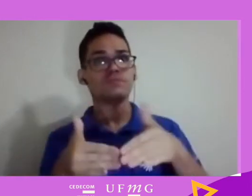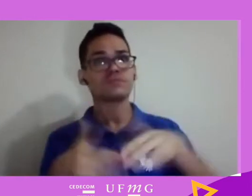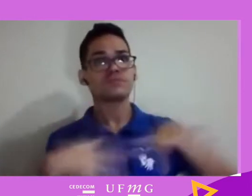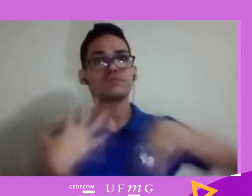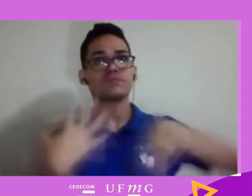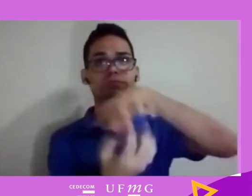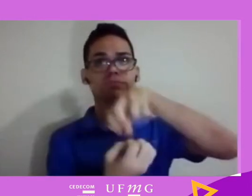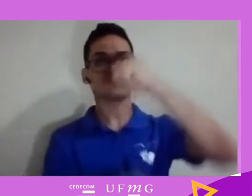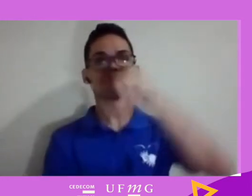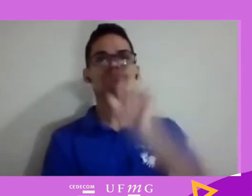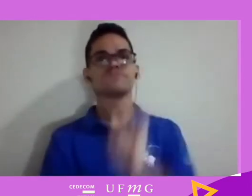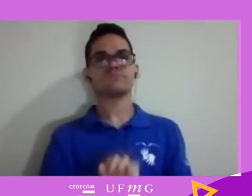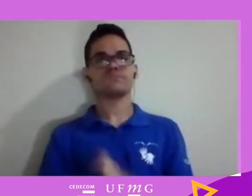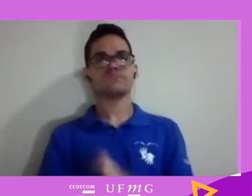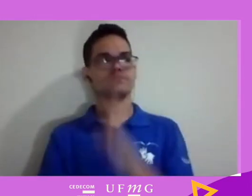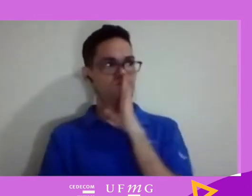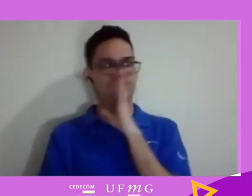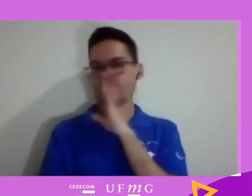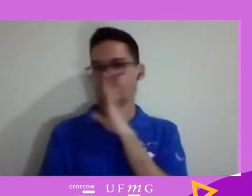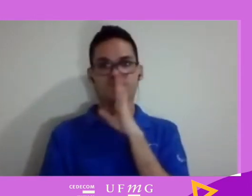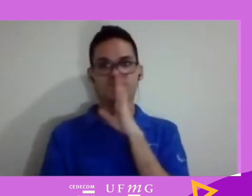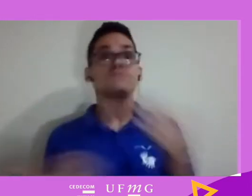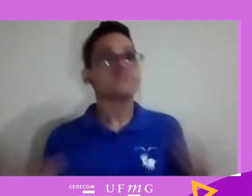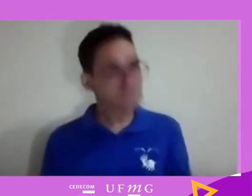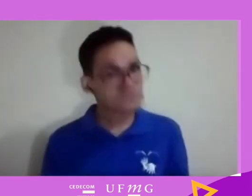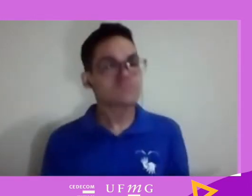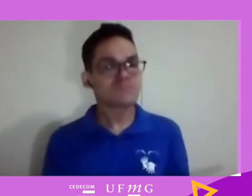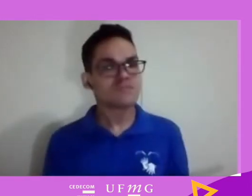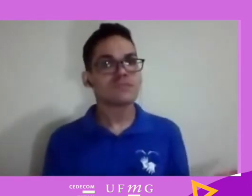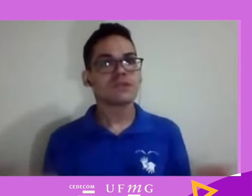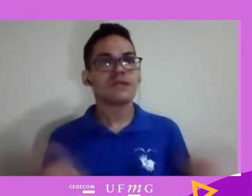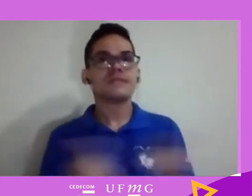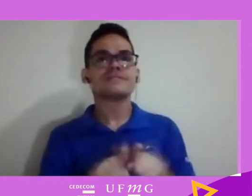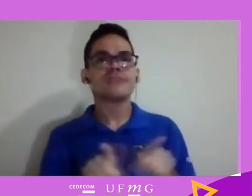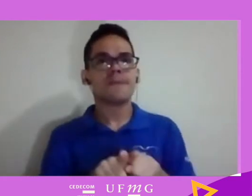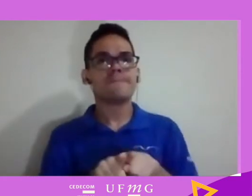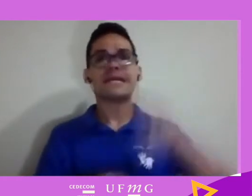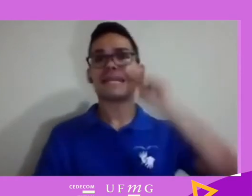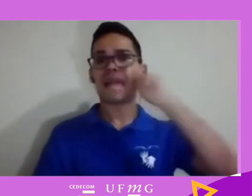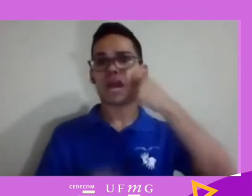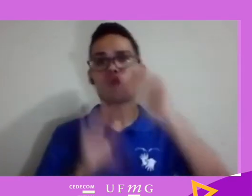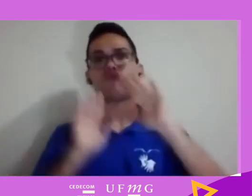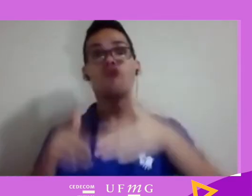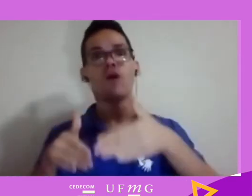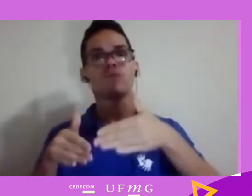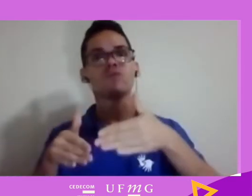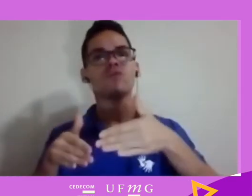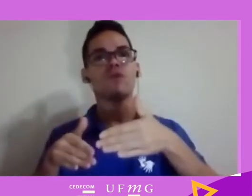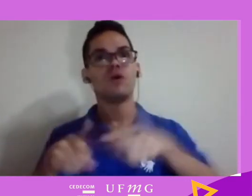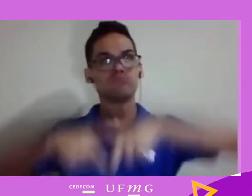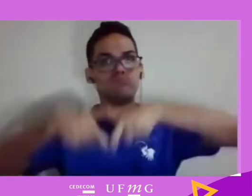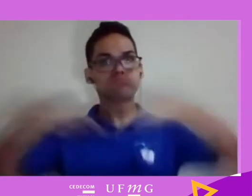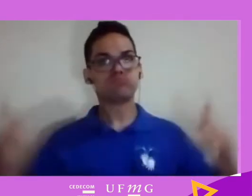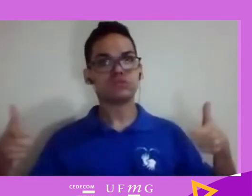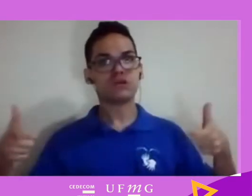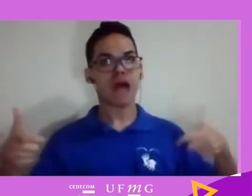falando... A pauta da sustentabilidade está amortecida. Né? E, por exemplo, a questão do movimento